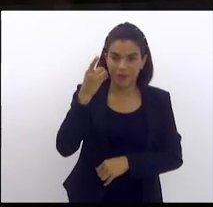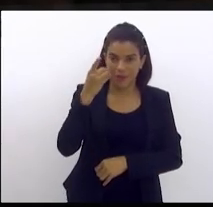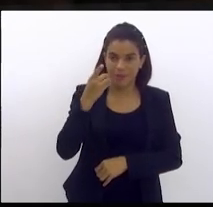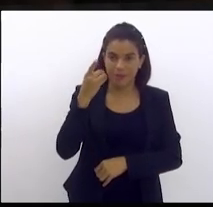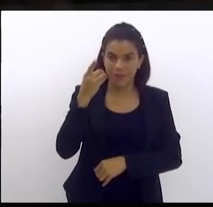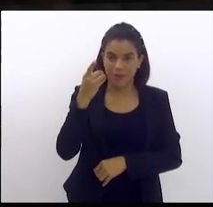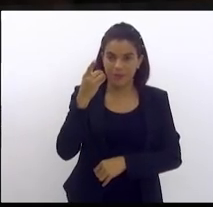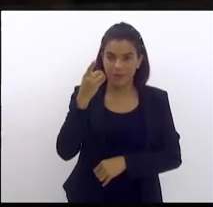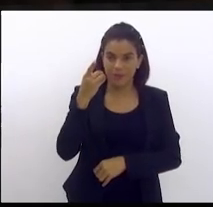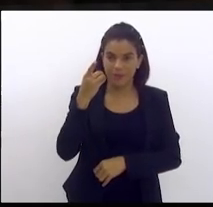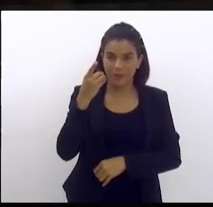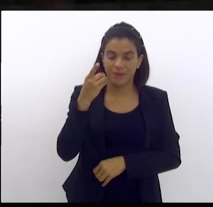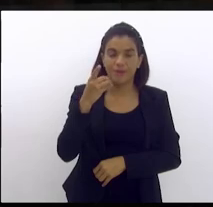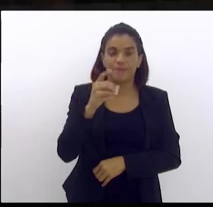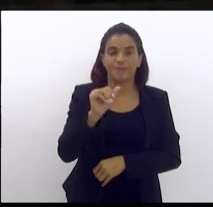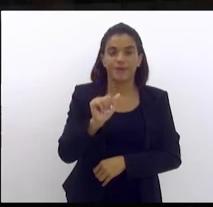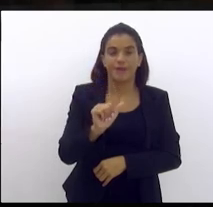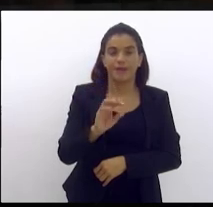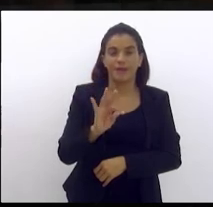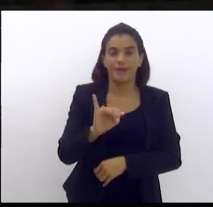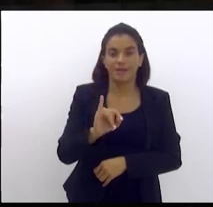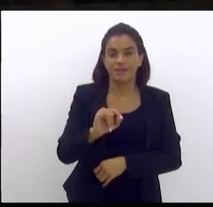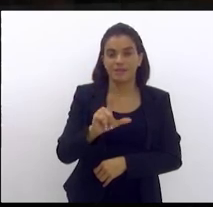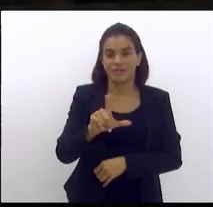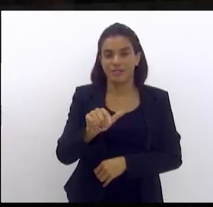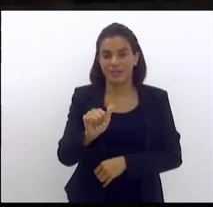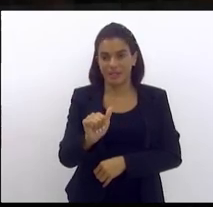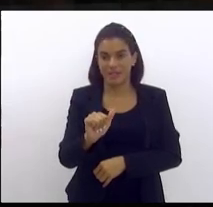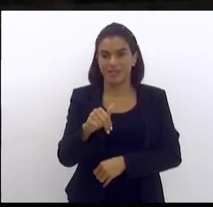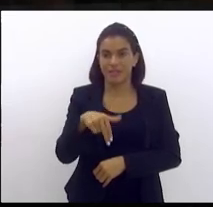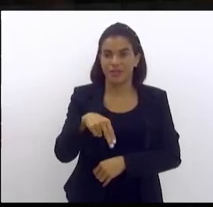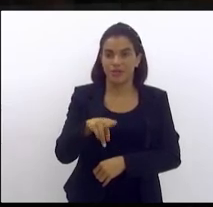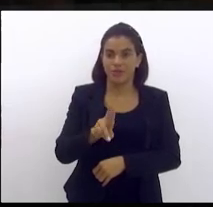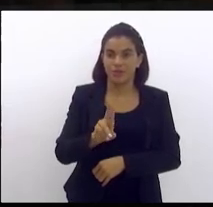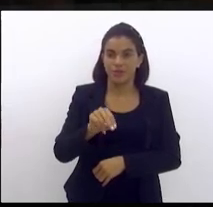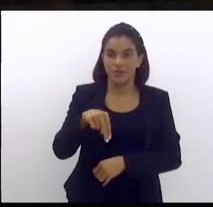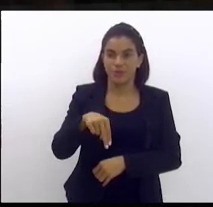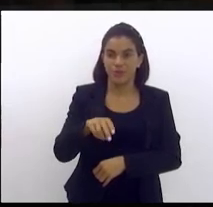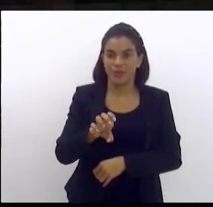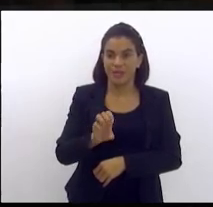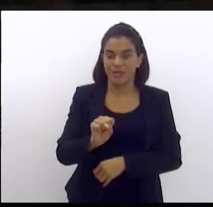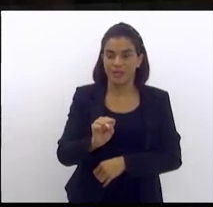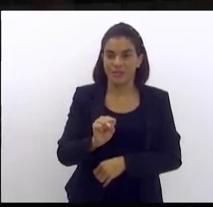Deputado Atila Nunes que eu o Saúdo com